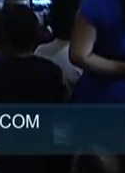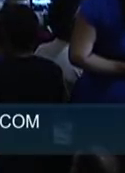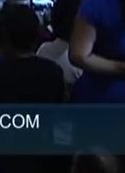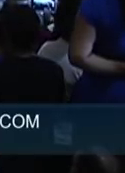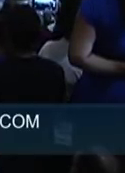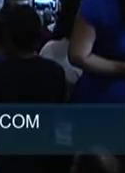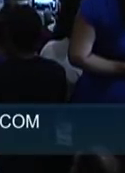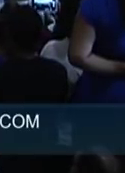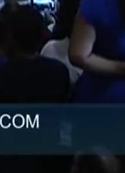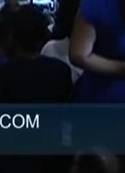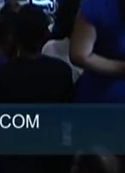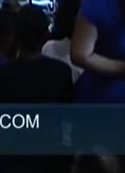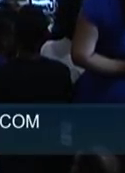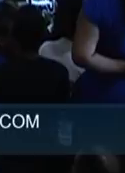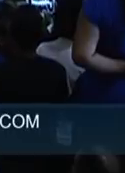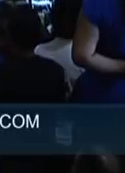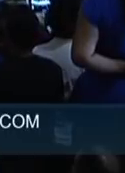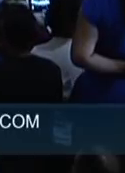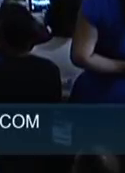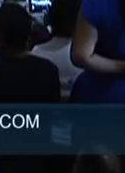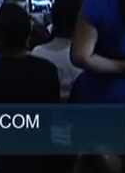Dimir Viana.